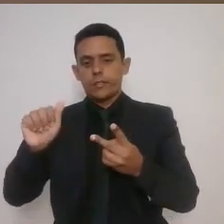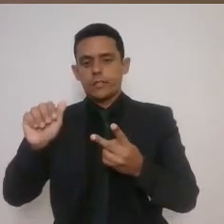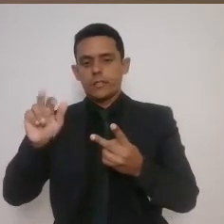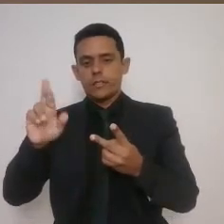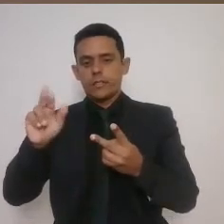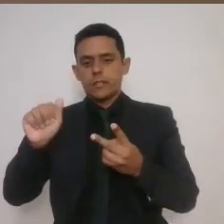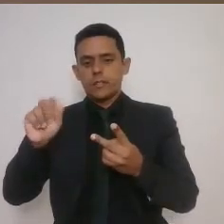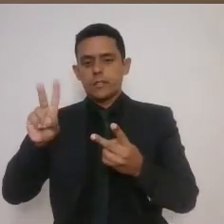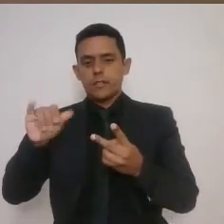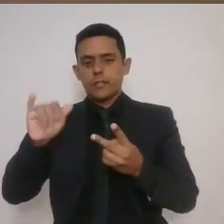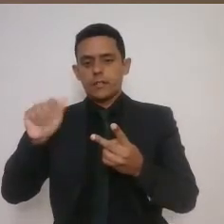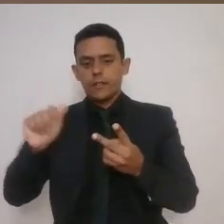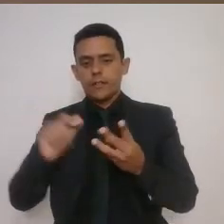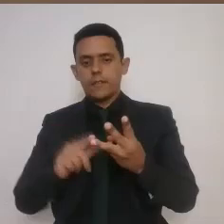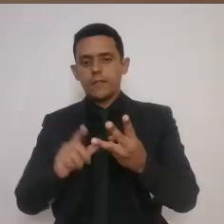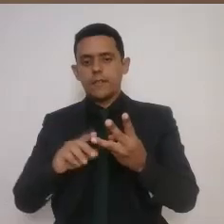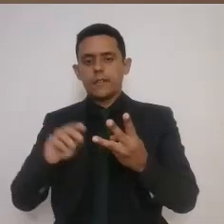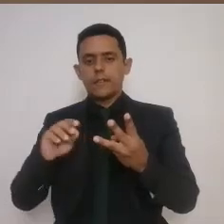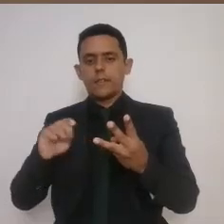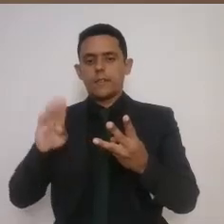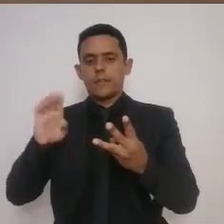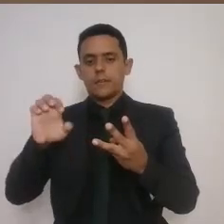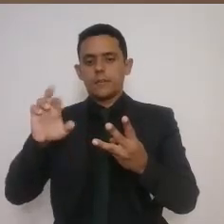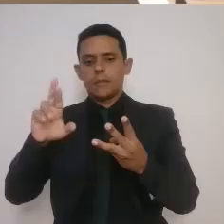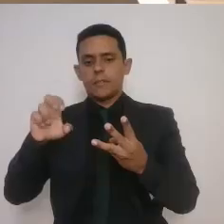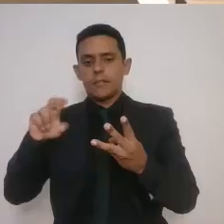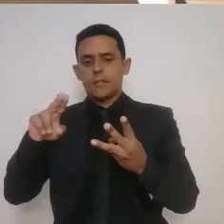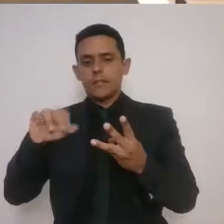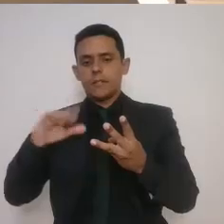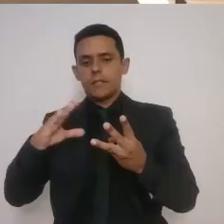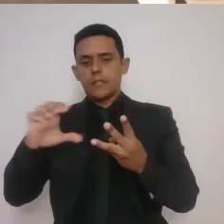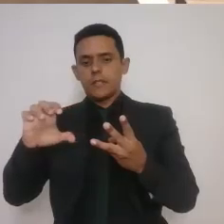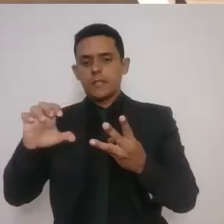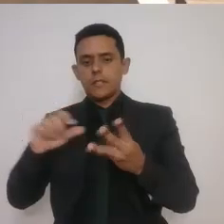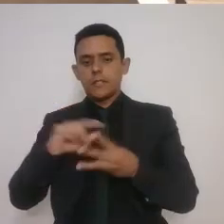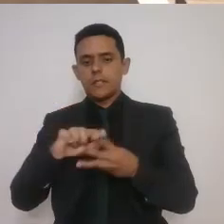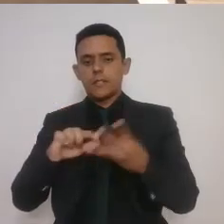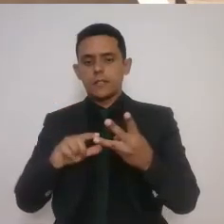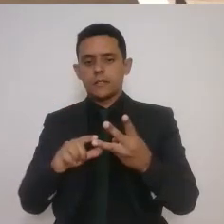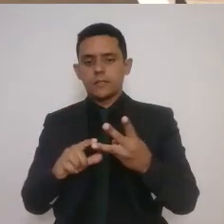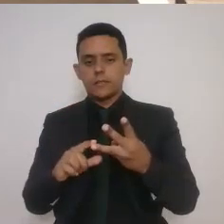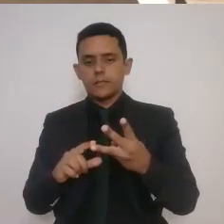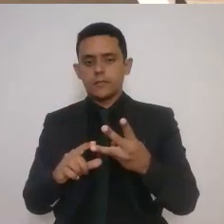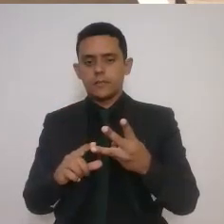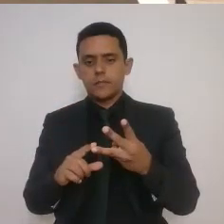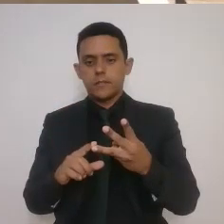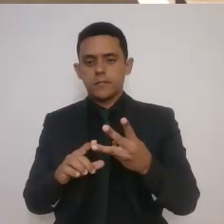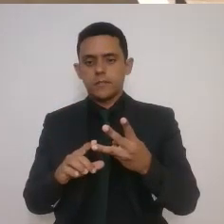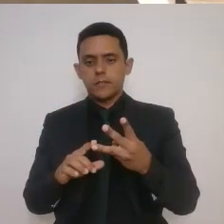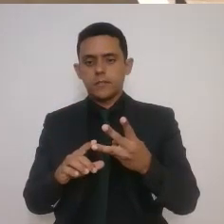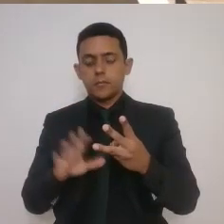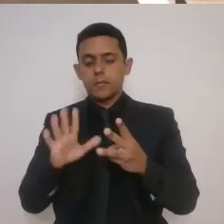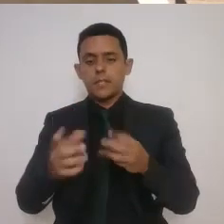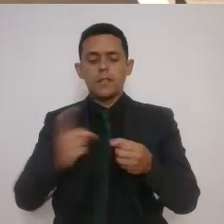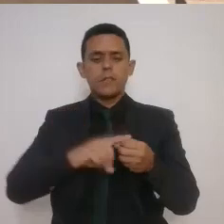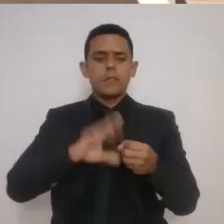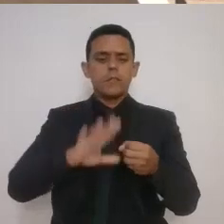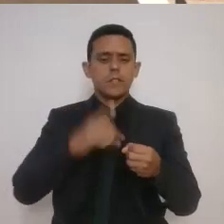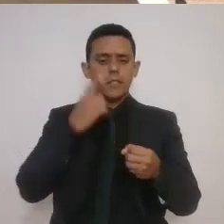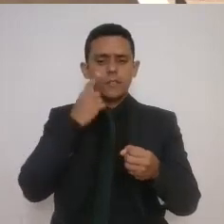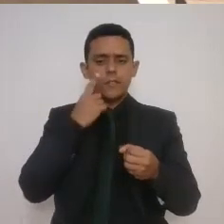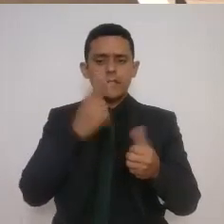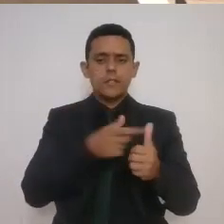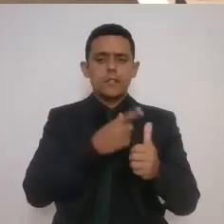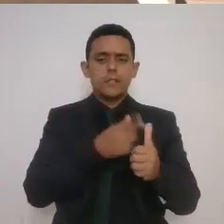convocados demais, acompanham a divergência. Então, não, por maioria. Como é, presidente? Peraí, no primeiro que relatoria do desembargador Cláudio, eu acompanho. Não,